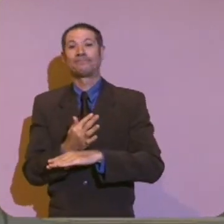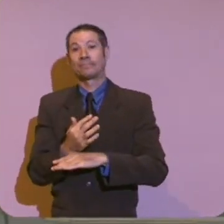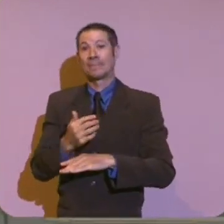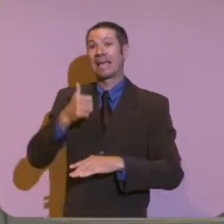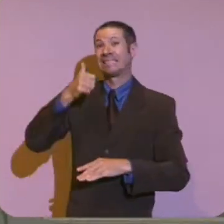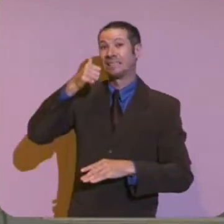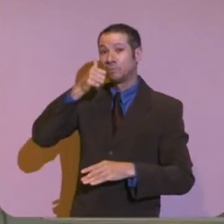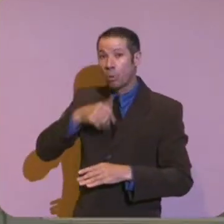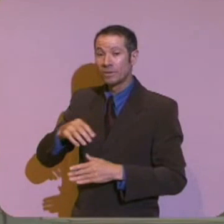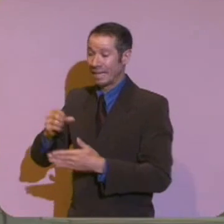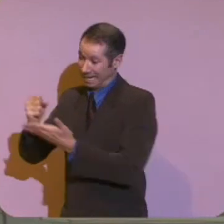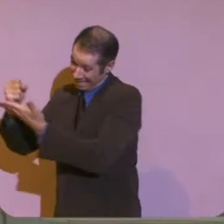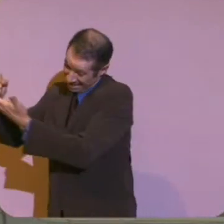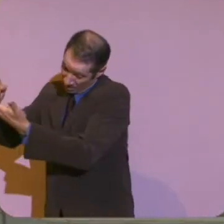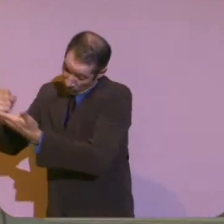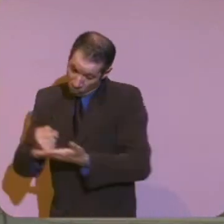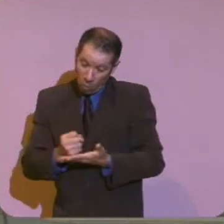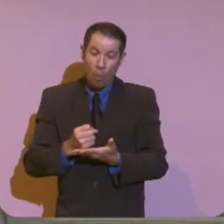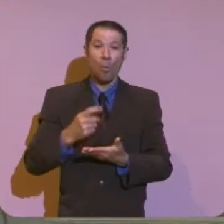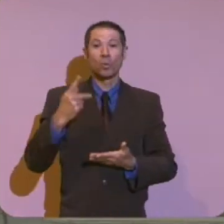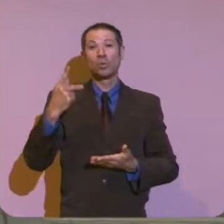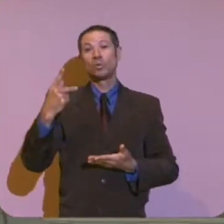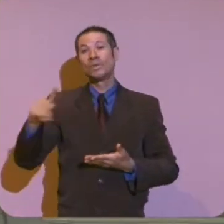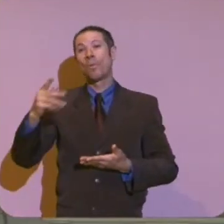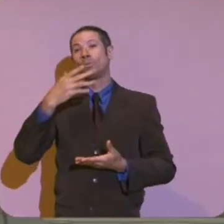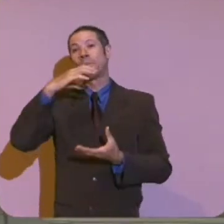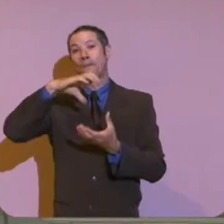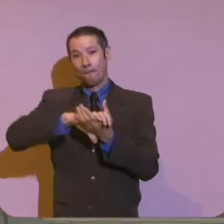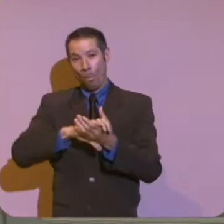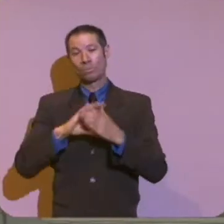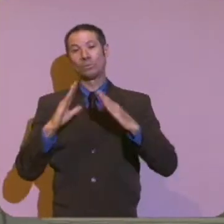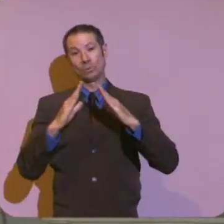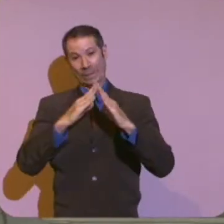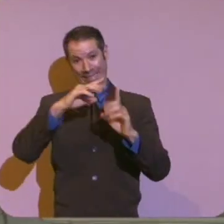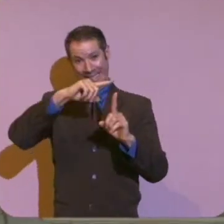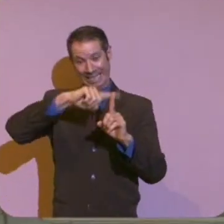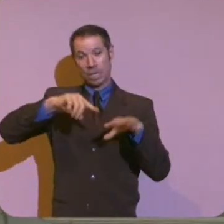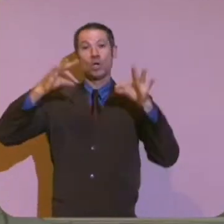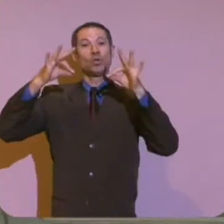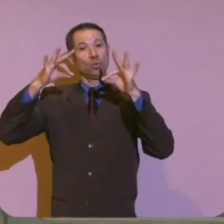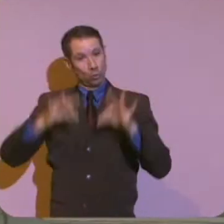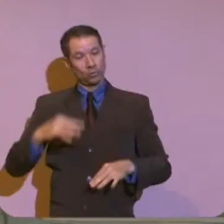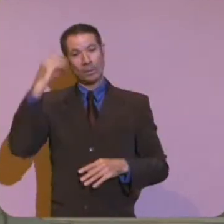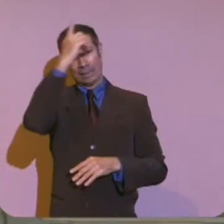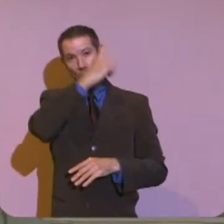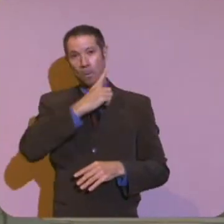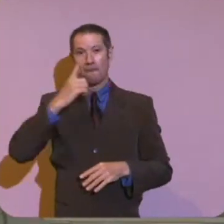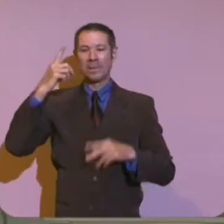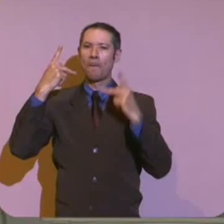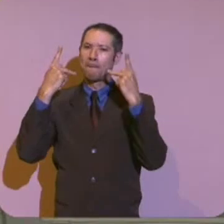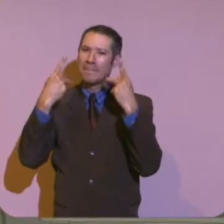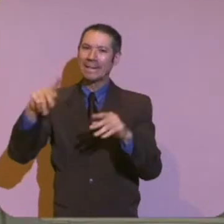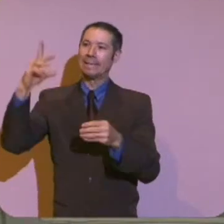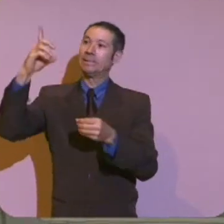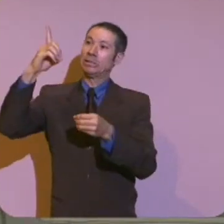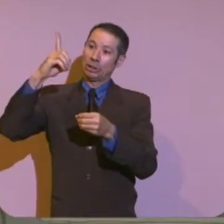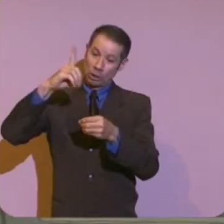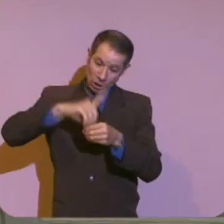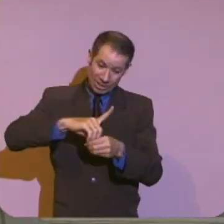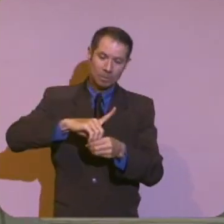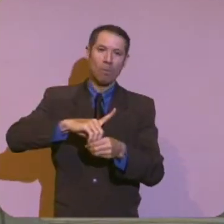o marido dela na igreja um domingo. E justo naquele domingo eu preguei sobre dízimo.